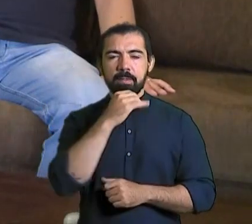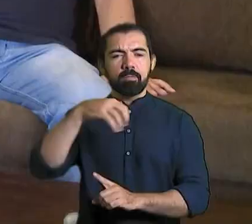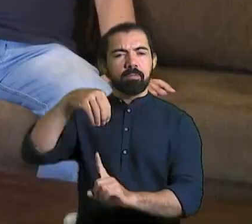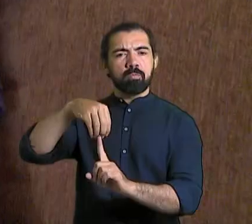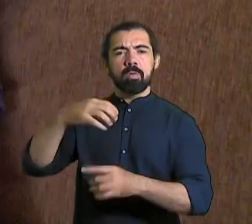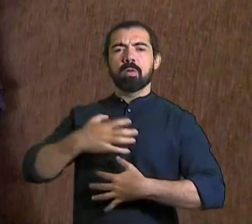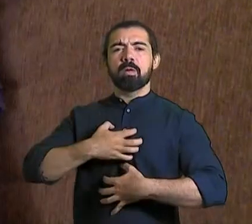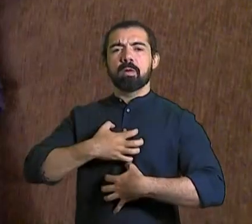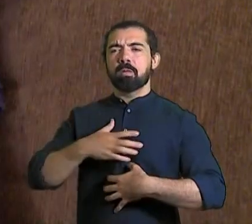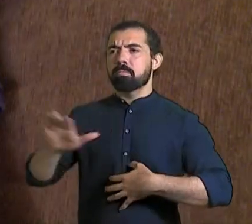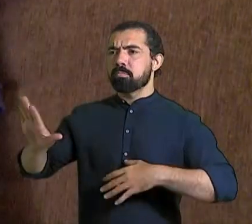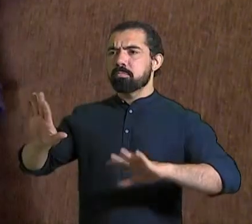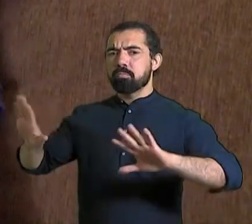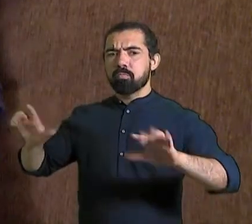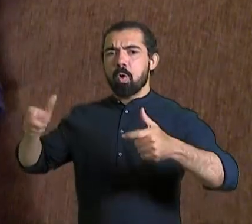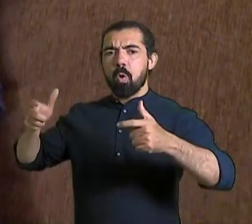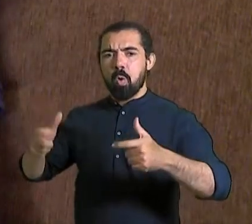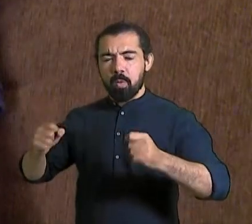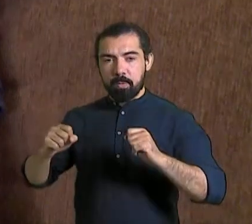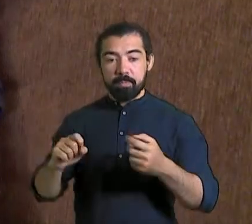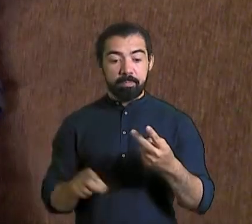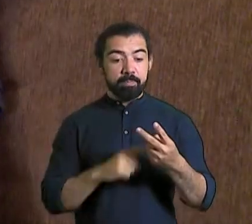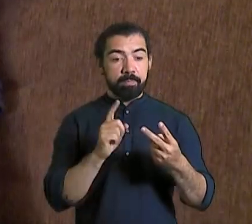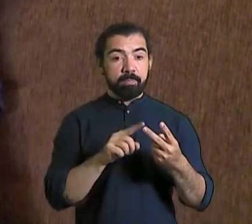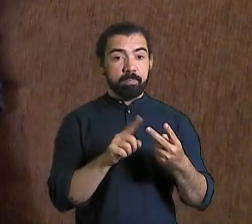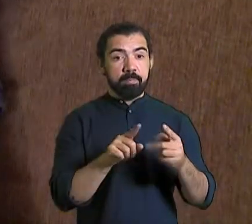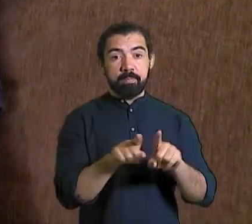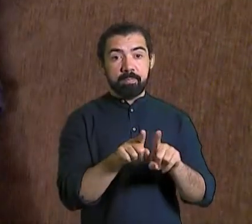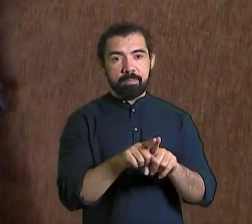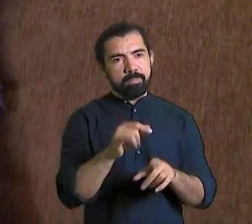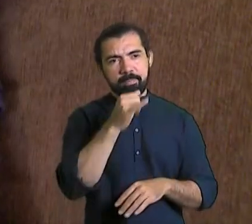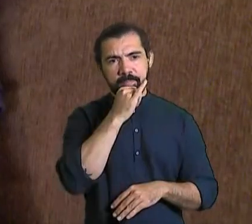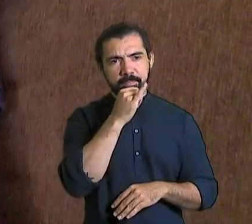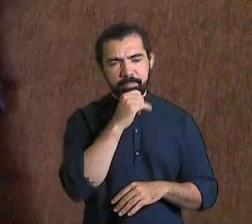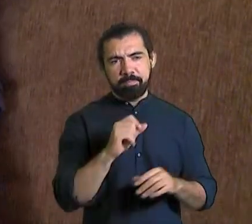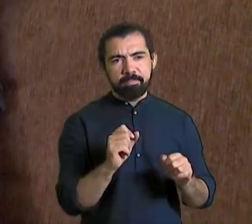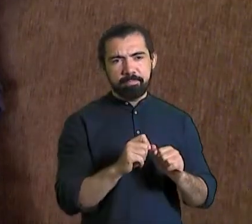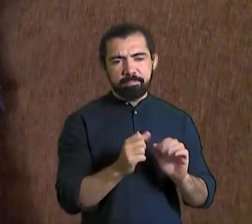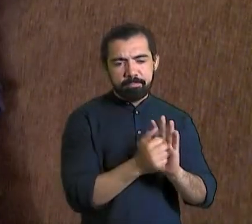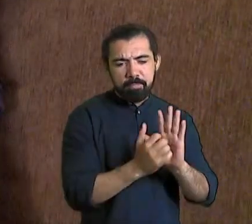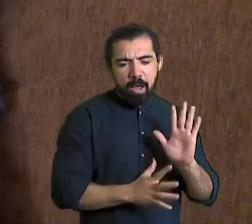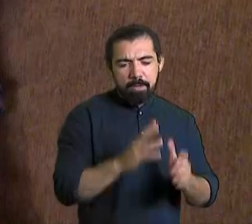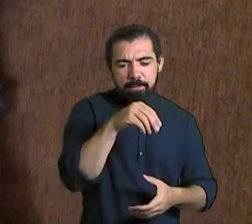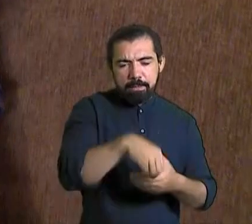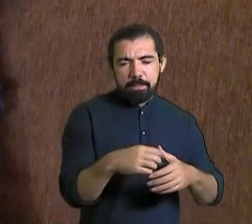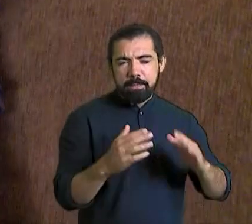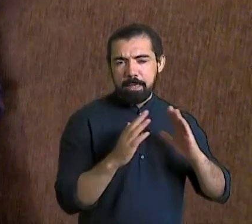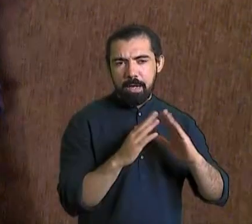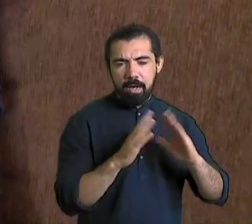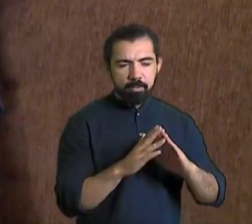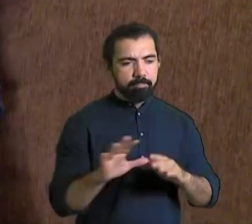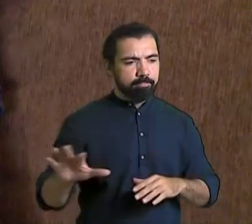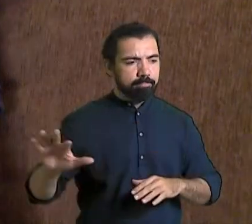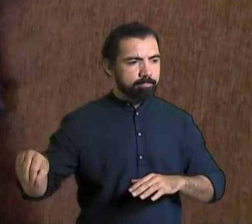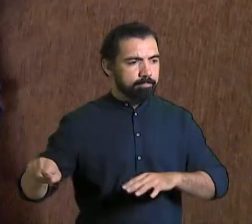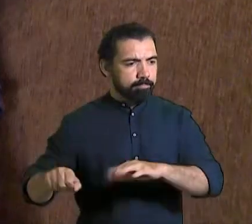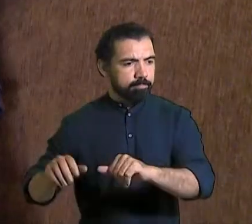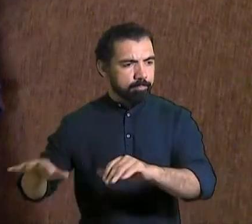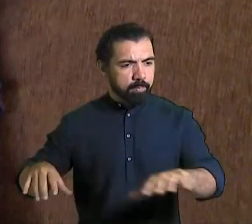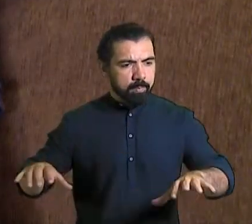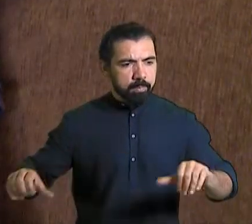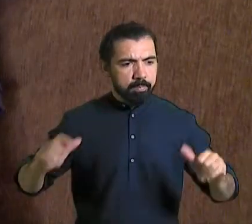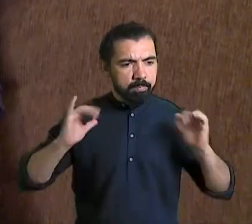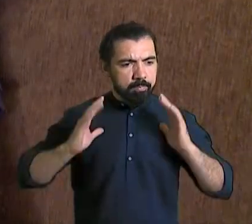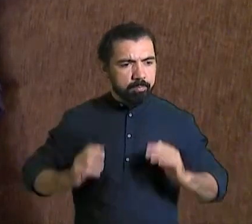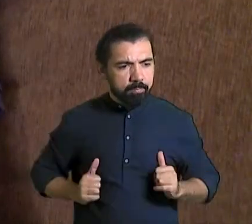forma, a gente identifica sei lá, a gente vai fazer uma tarefa em casa, a gente vai identificando as coisas, o produto de limpeza,